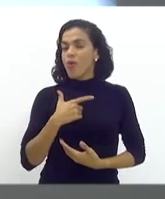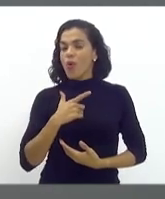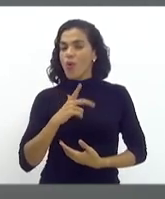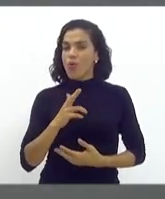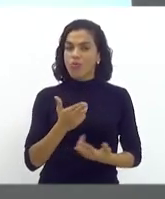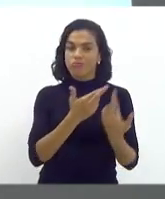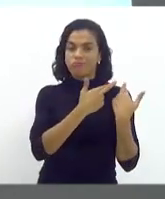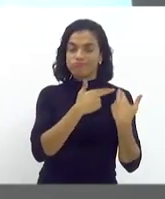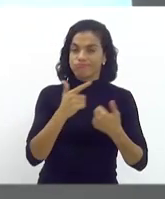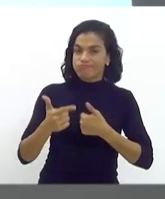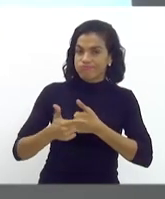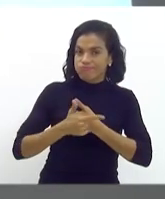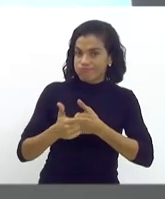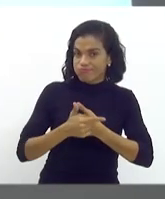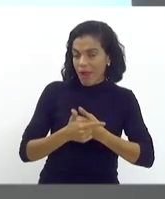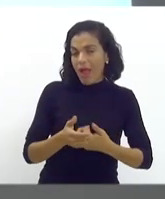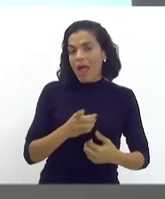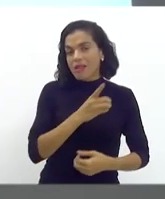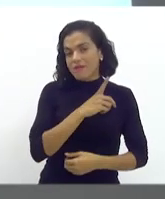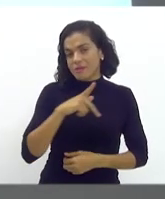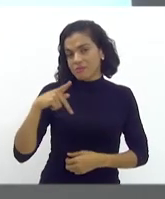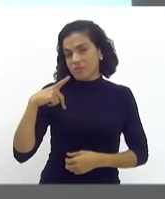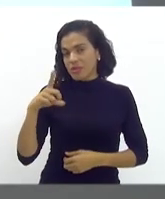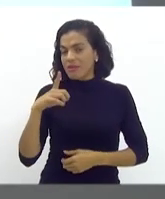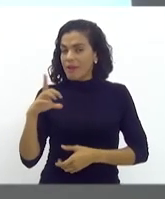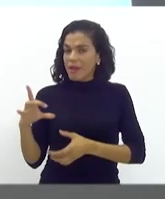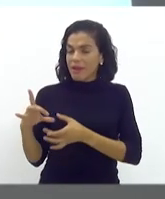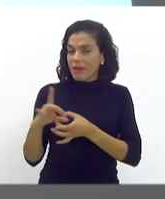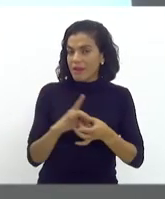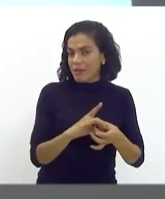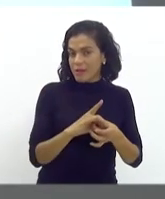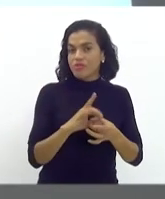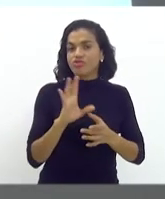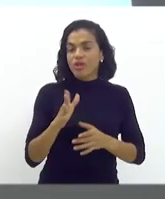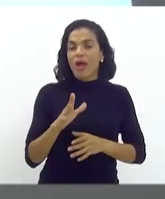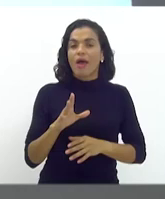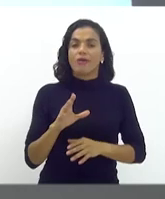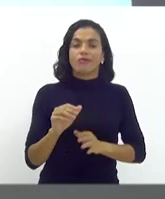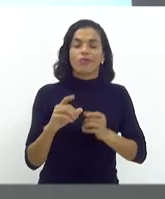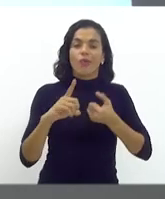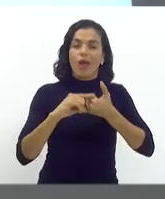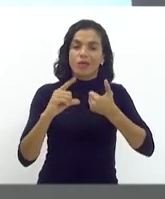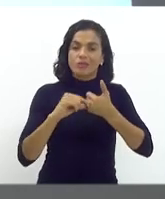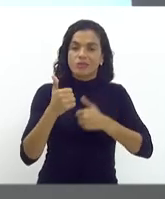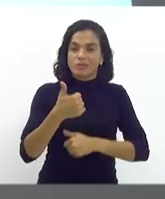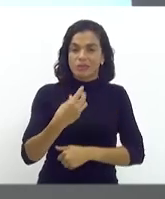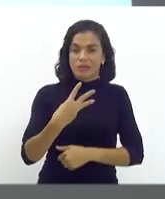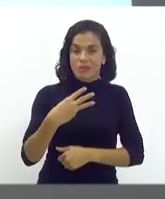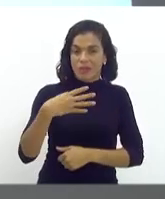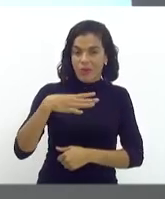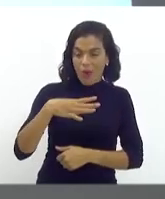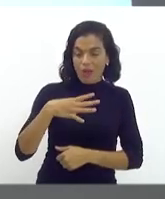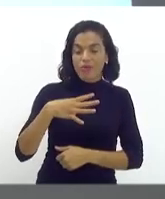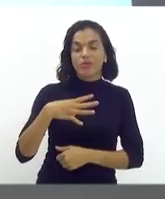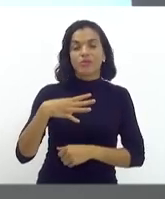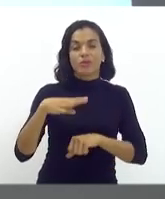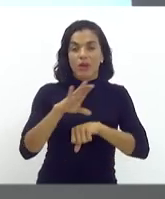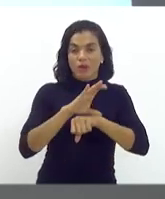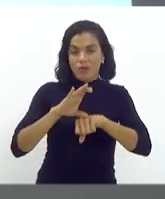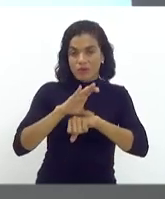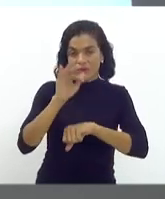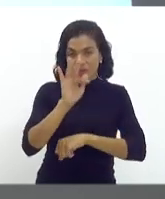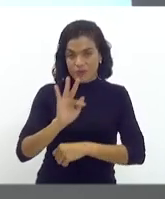a Defensoria Pública ela entra no contexto previsto no artigo 134 da Constituição Federal